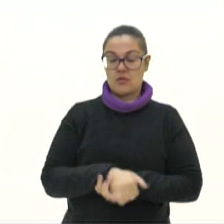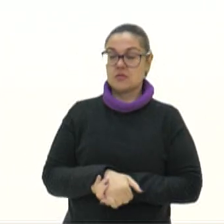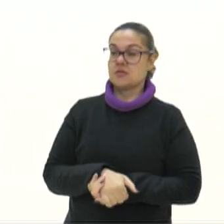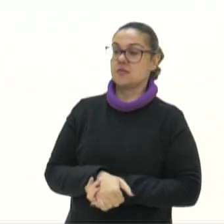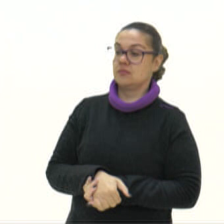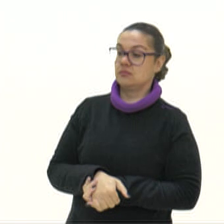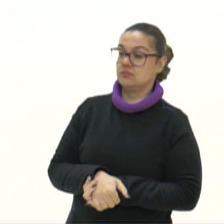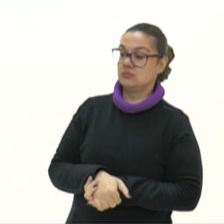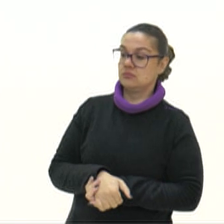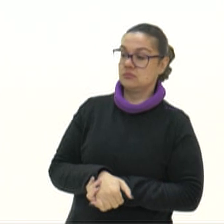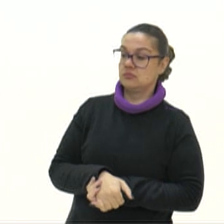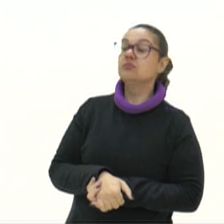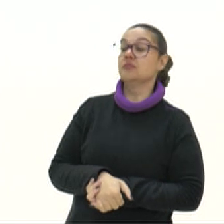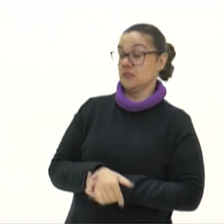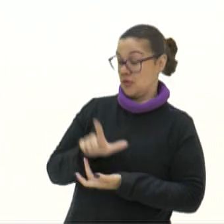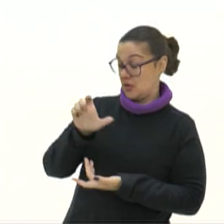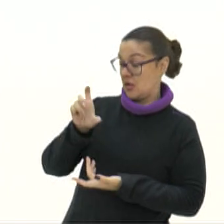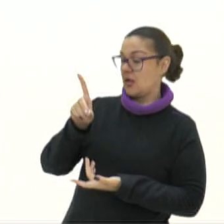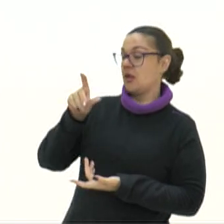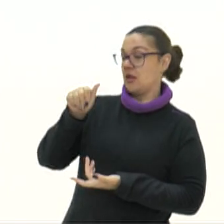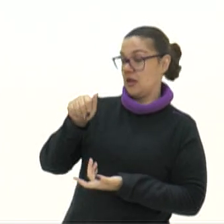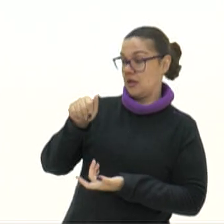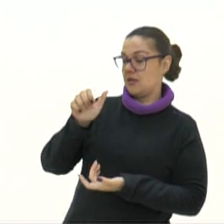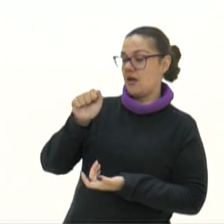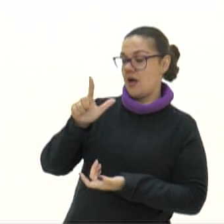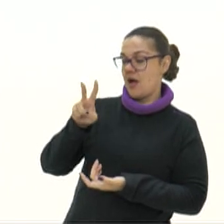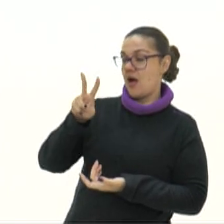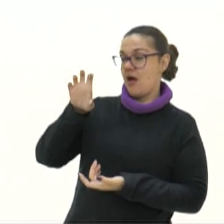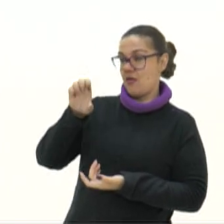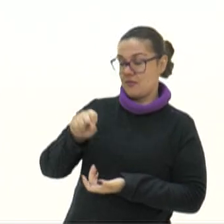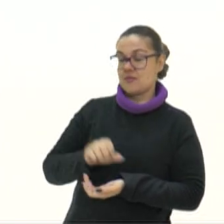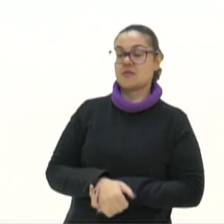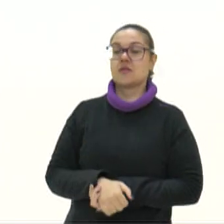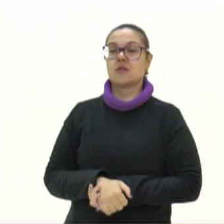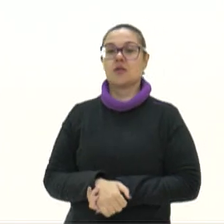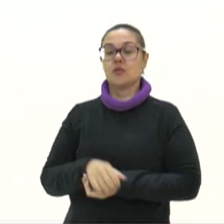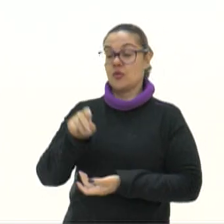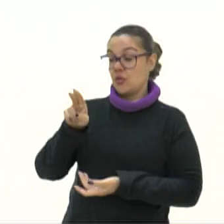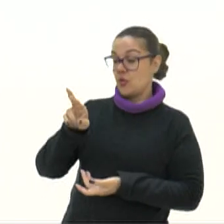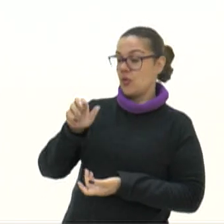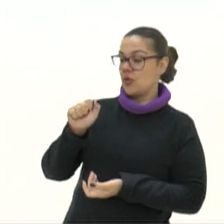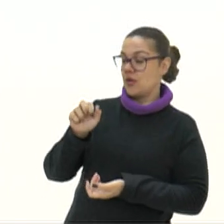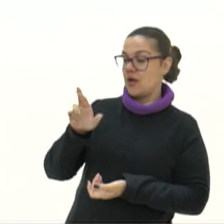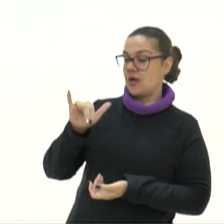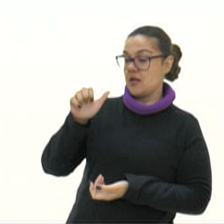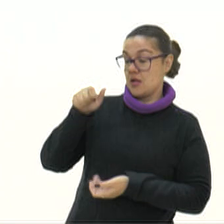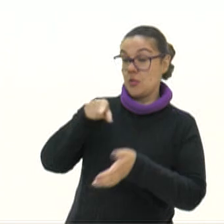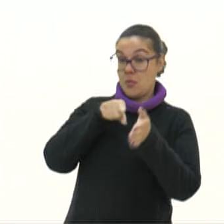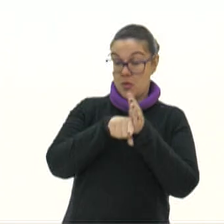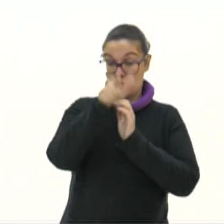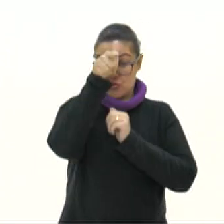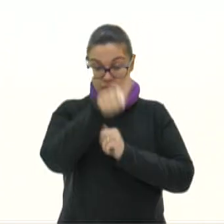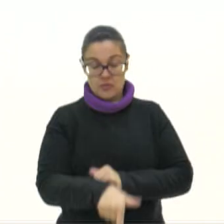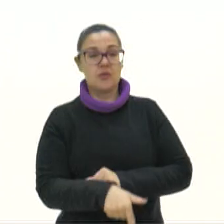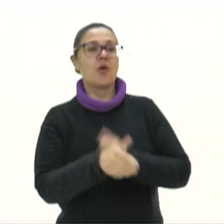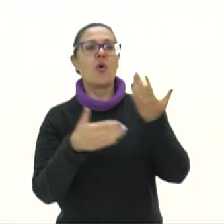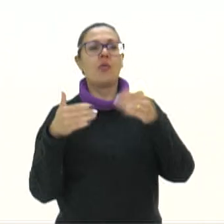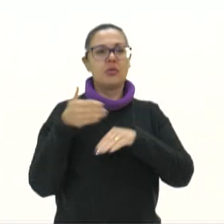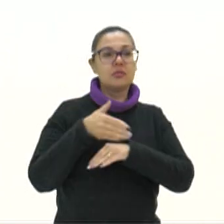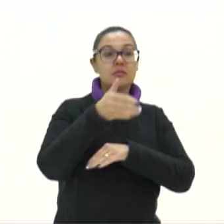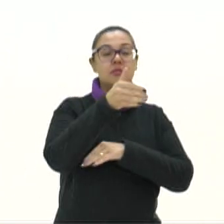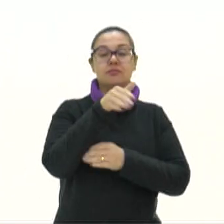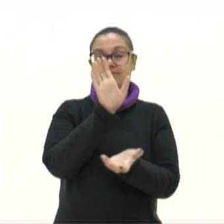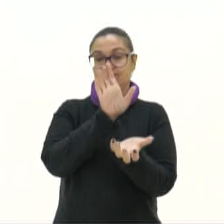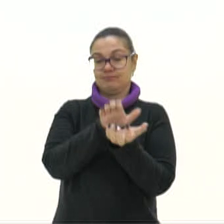responde: com Leda Alves, Hermilo Borba Filho, Urariano. Pergunta ainda: como foi essa sua passagem